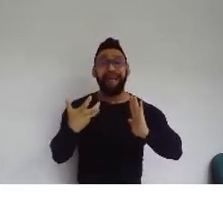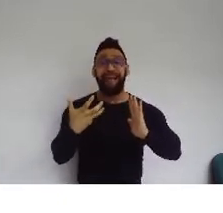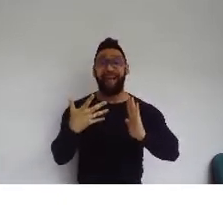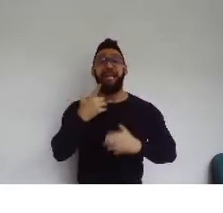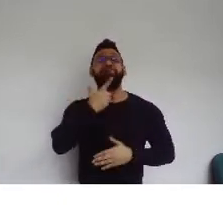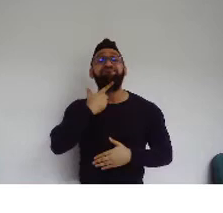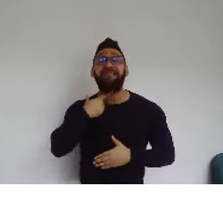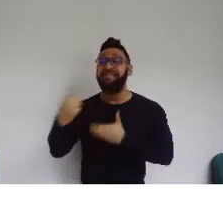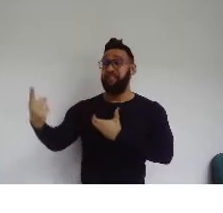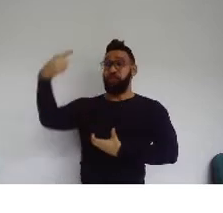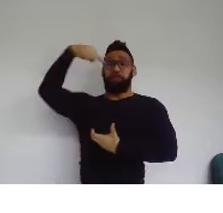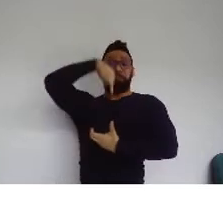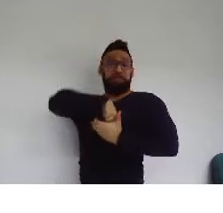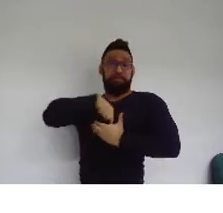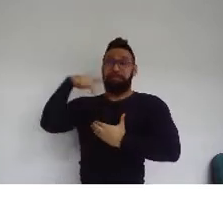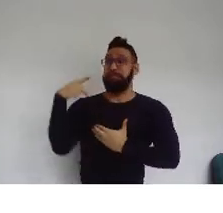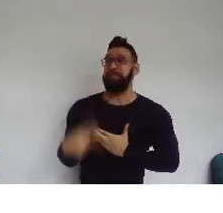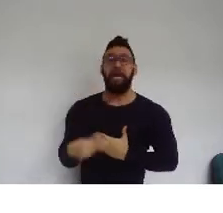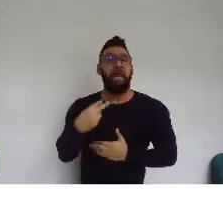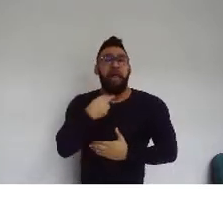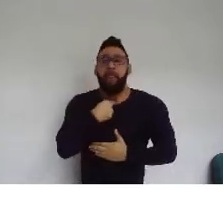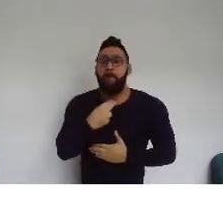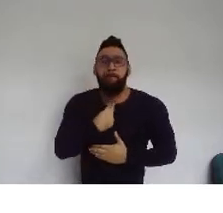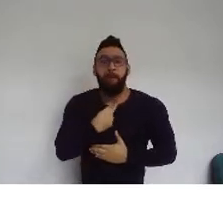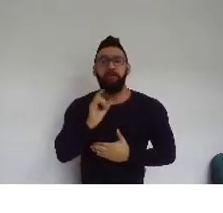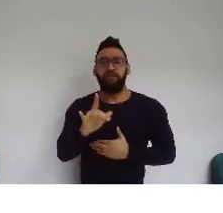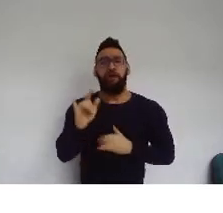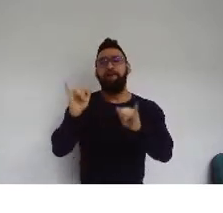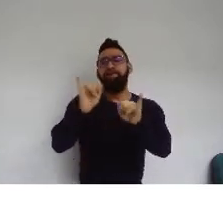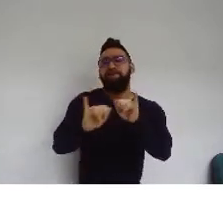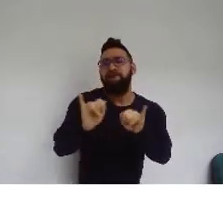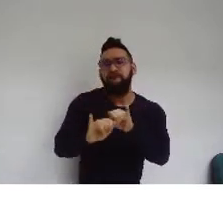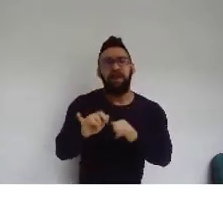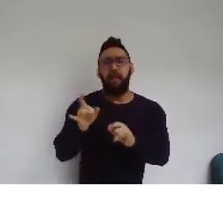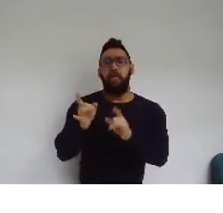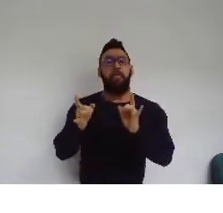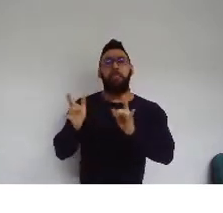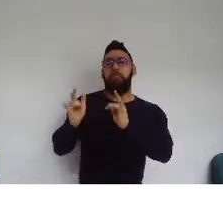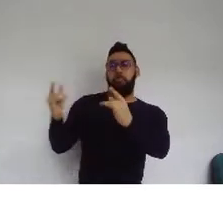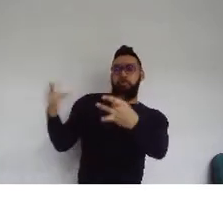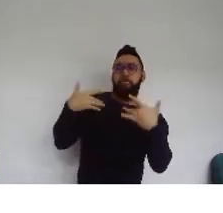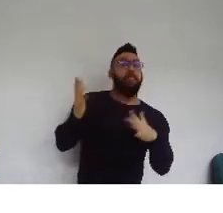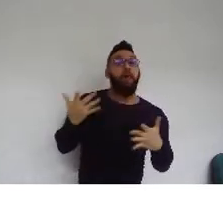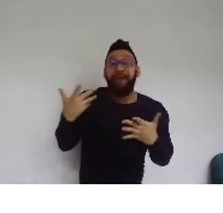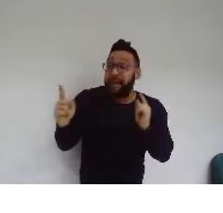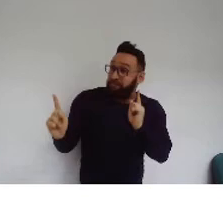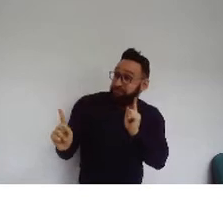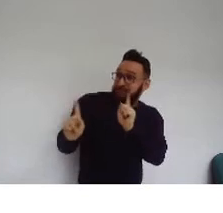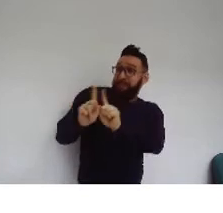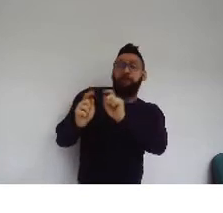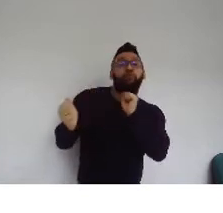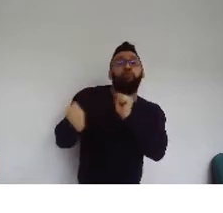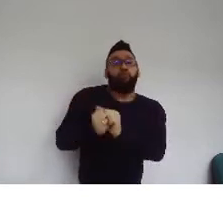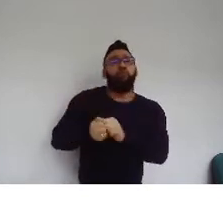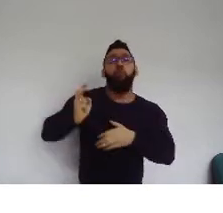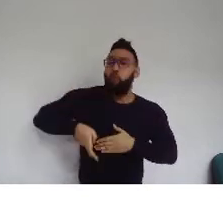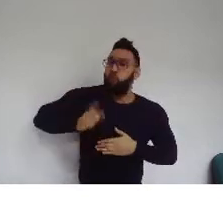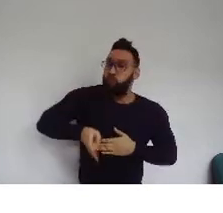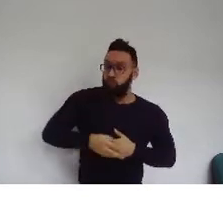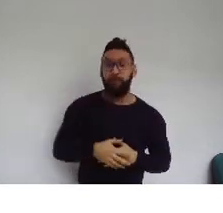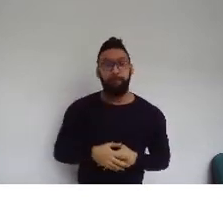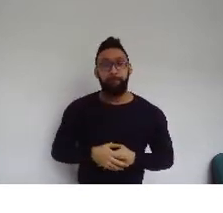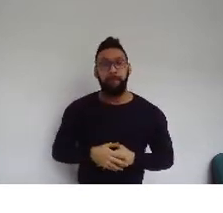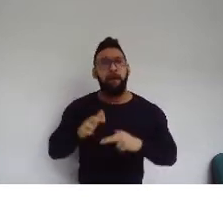outros que dão vida ao lugar, por assim dizer. Redimensionei metodológica e analiticamente o